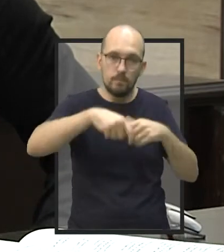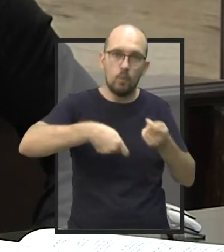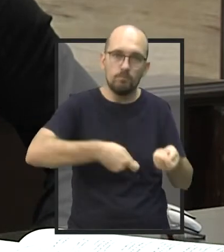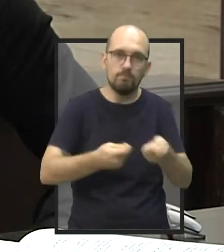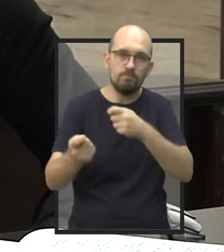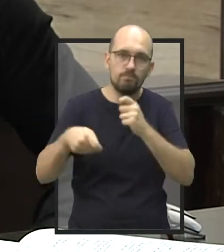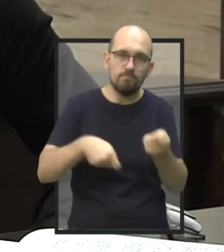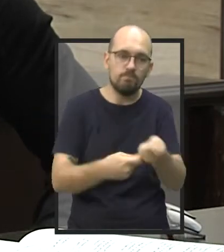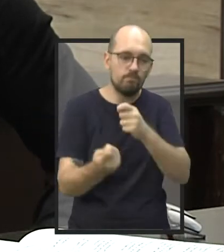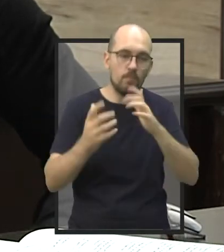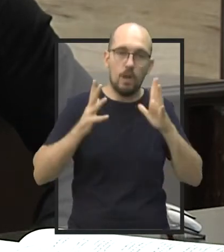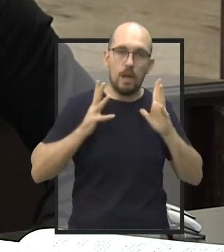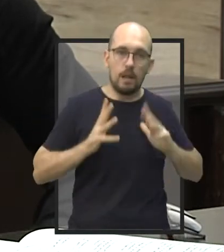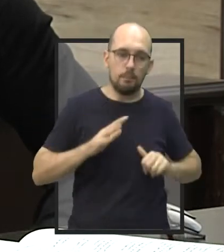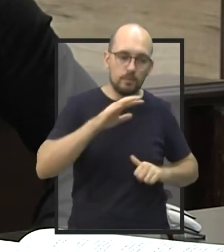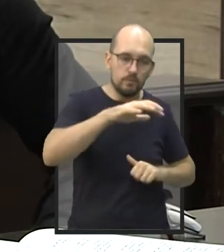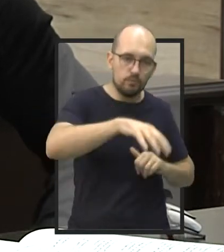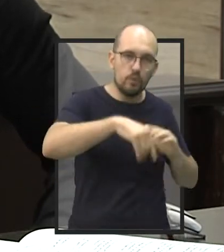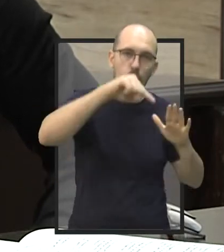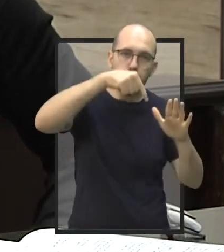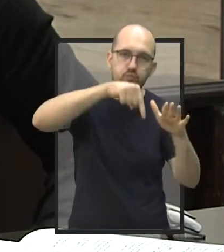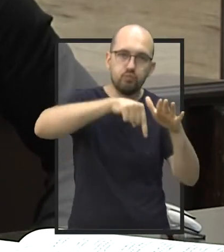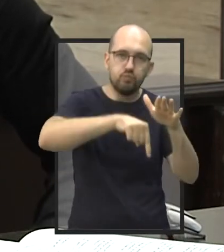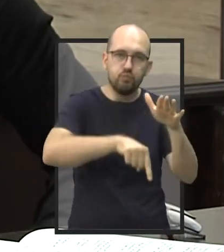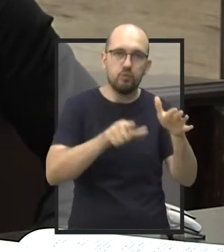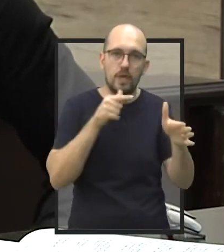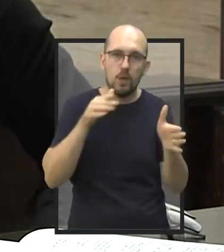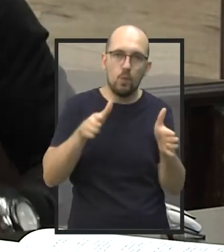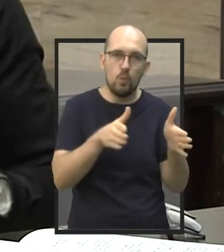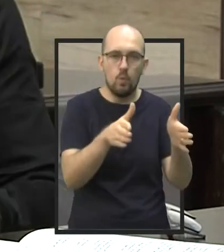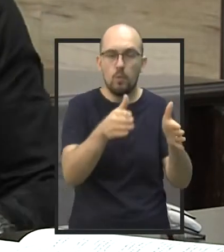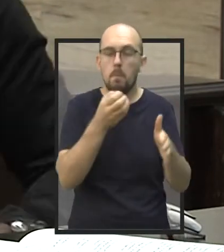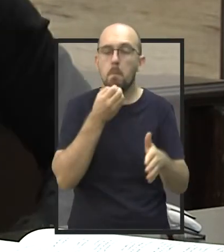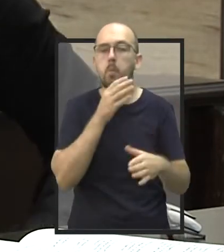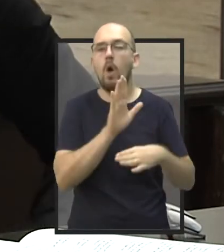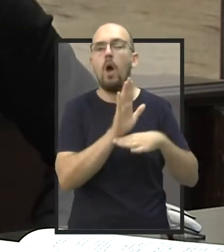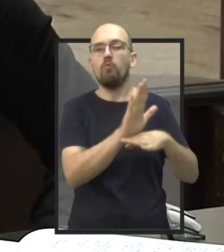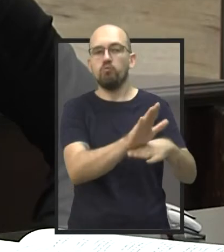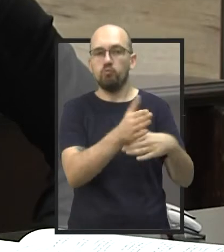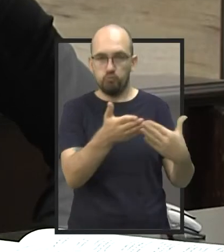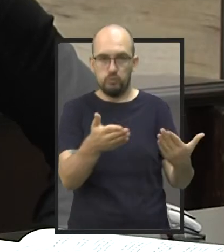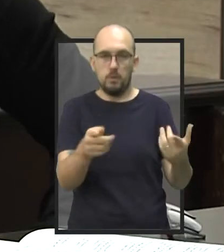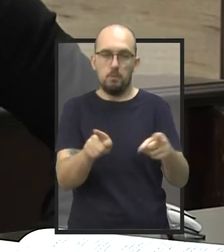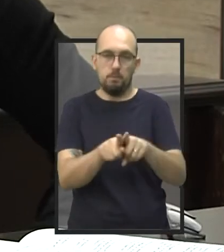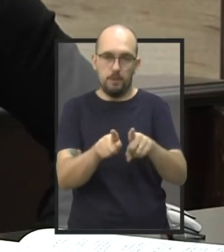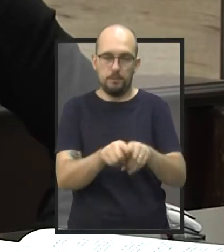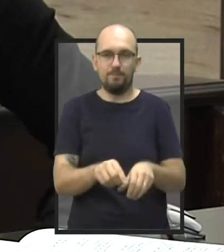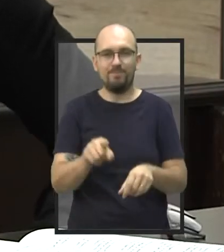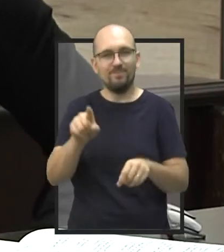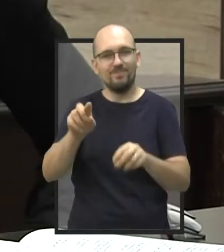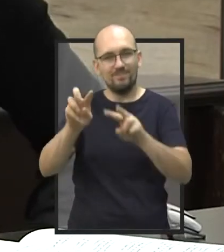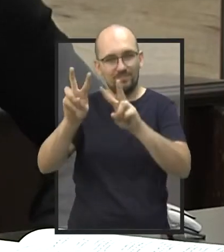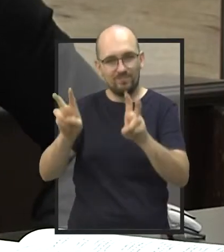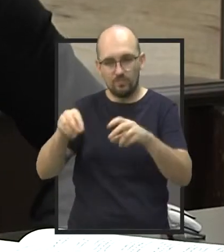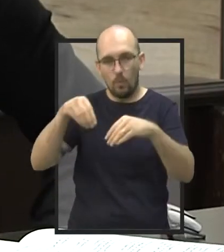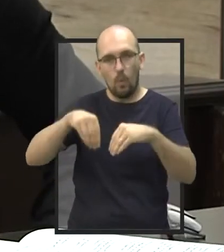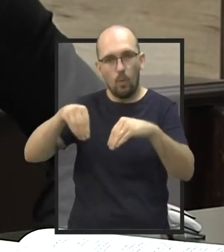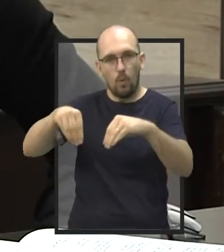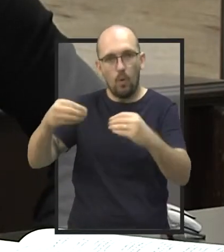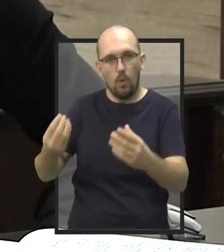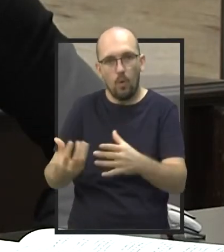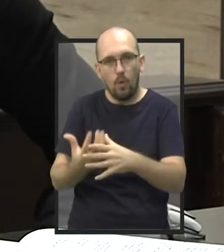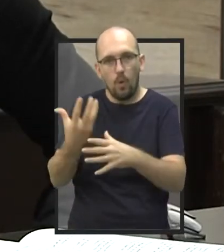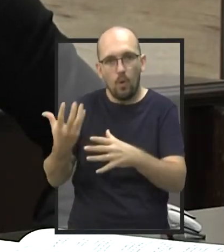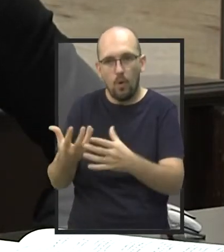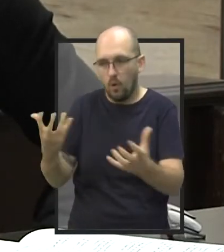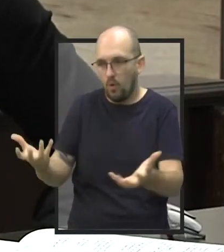ajudando a cidade, ajudando a prefeitura. Eu acho que seria de grande atenção. Sobre as hortas também comunitárias, eu acho que seria interessante